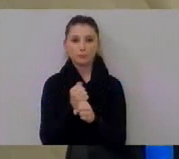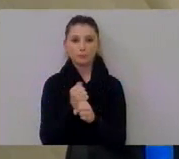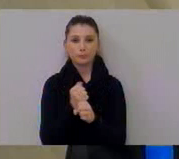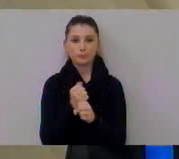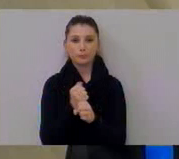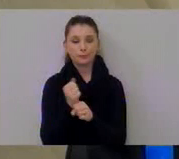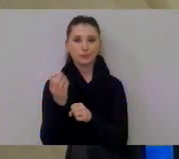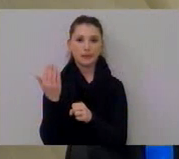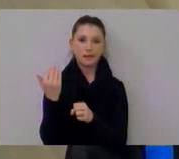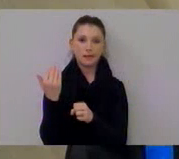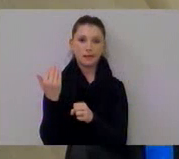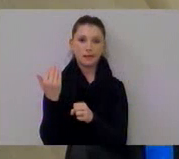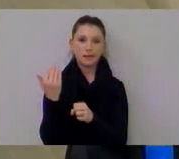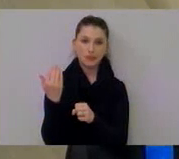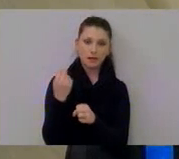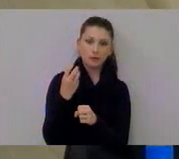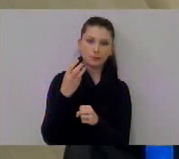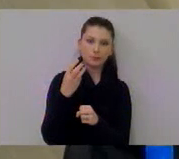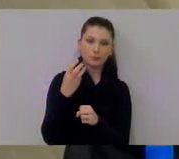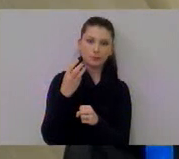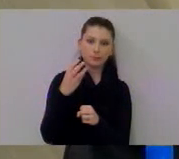Indicação